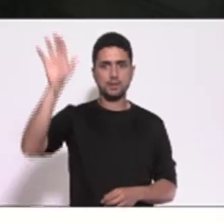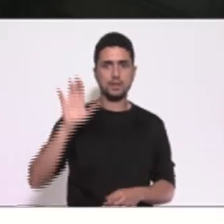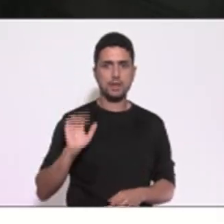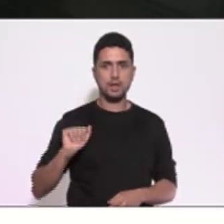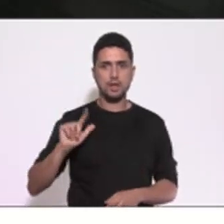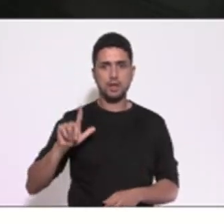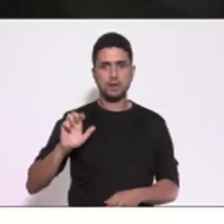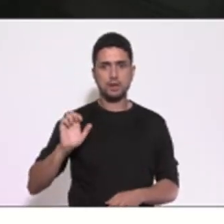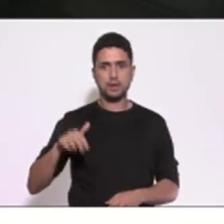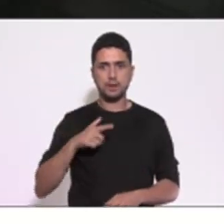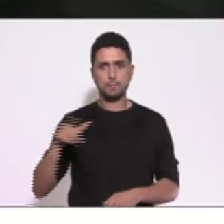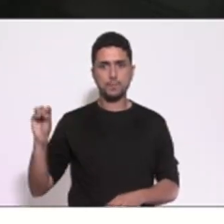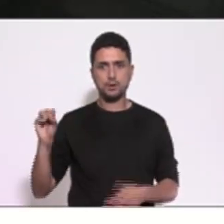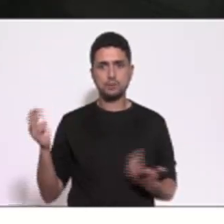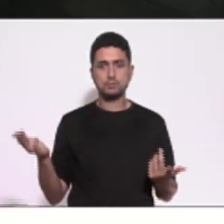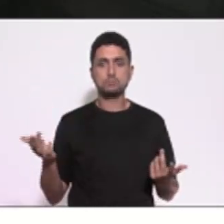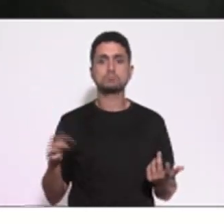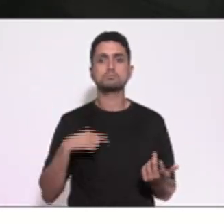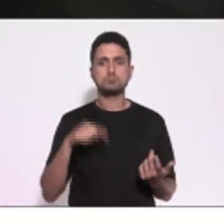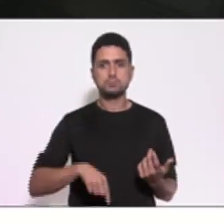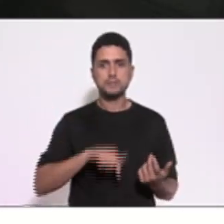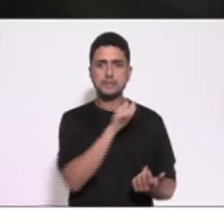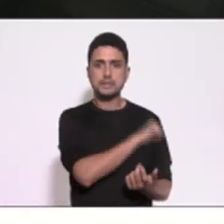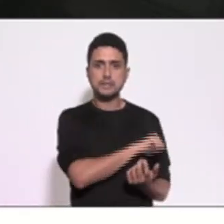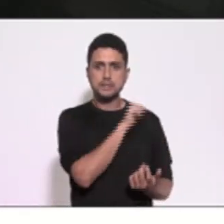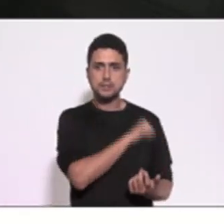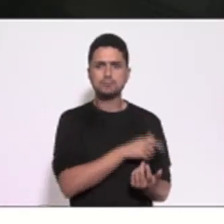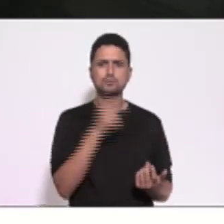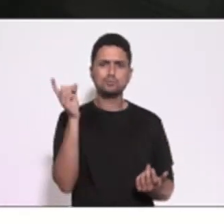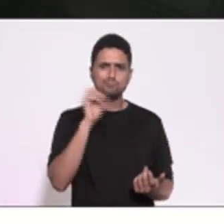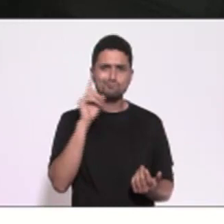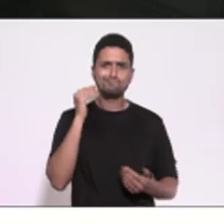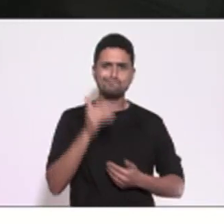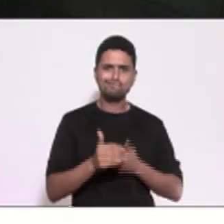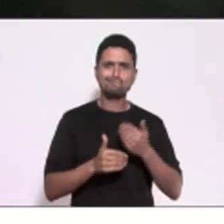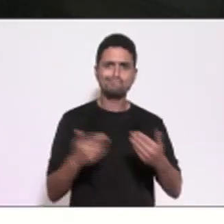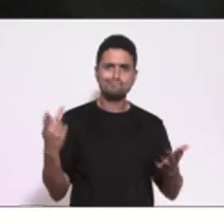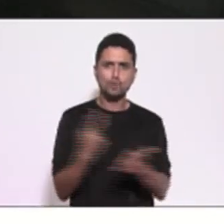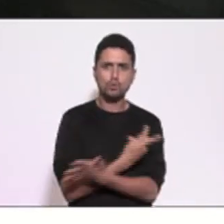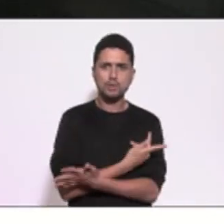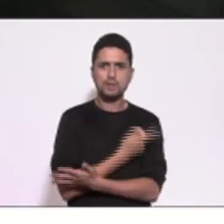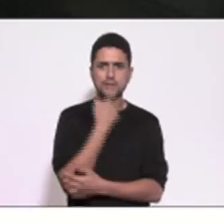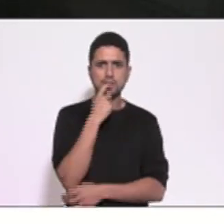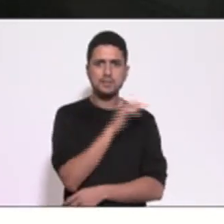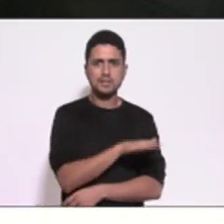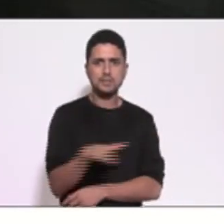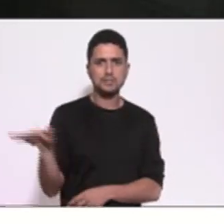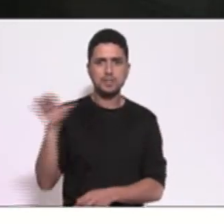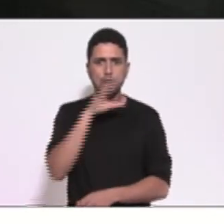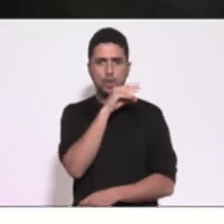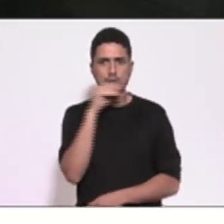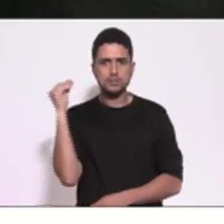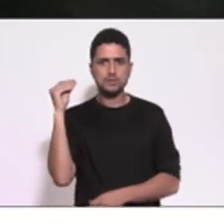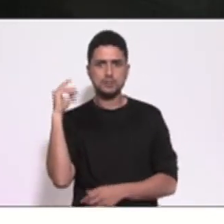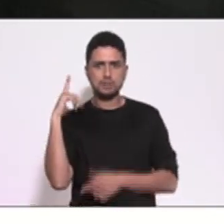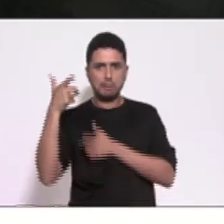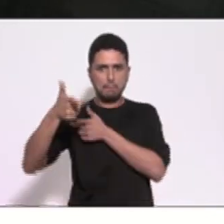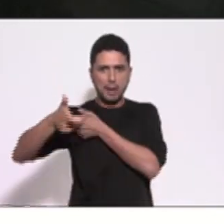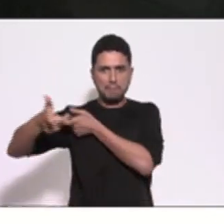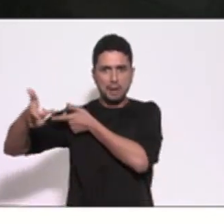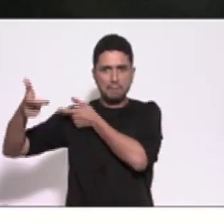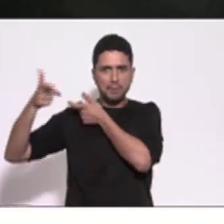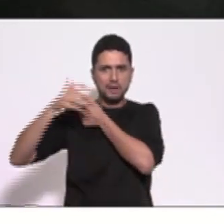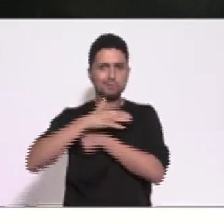aumento sistemático no estado do Rio de Janeiro de crianças e adolescentes sendo atingidos de maneira